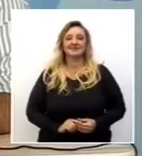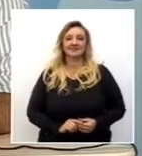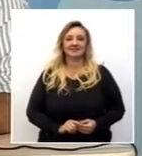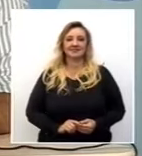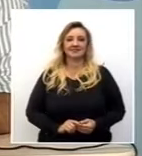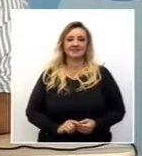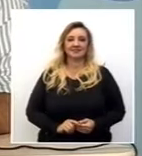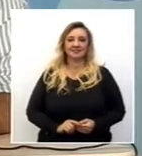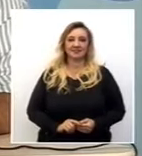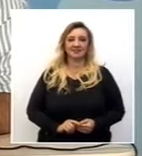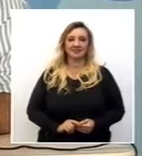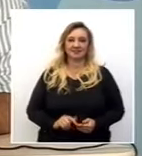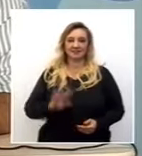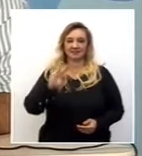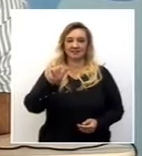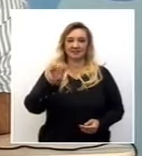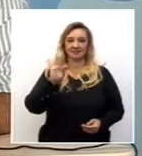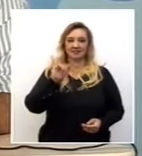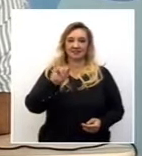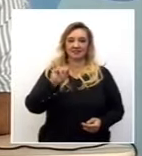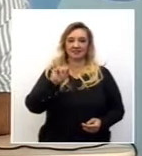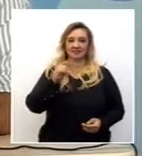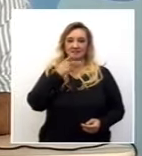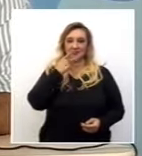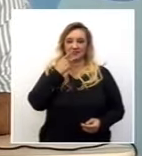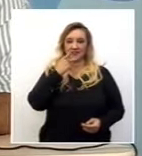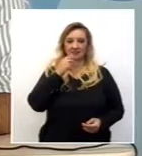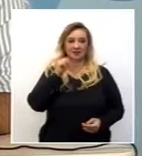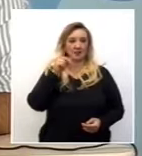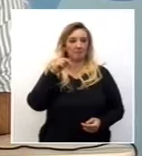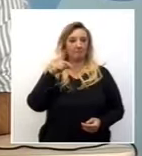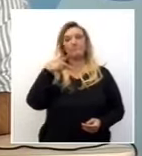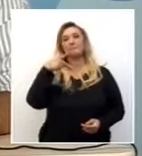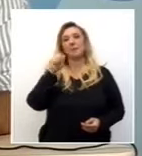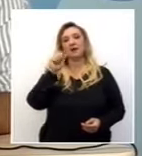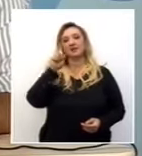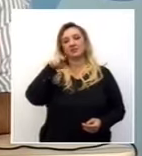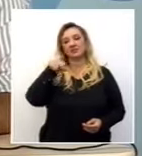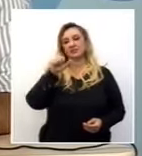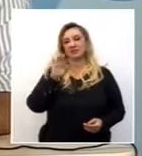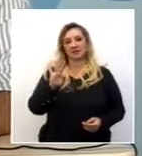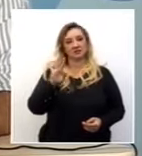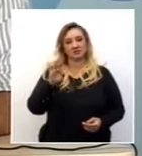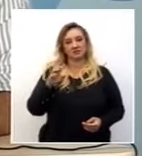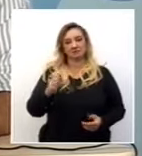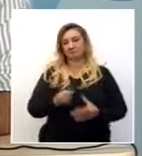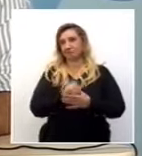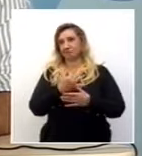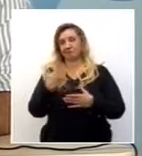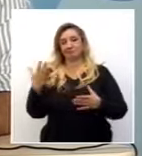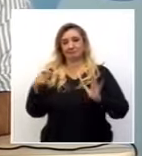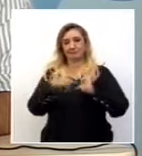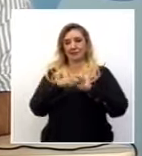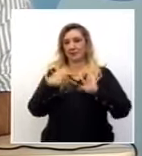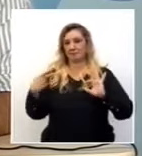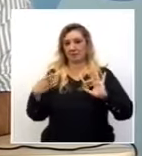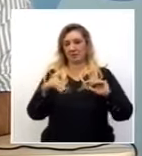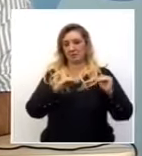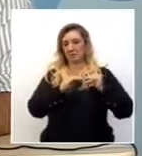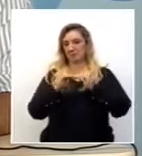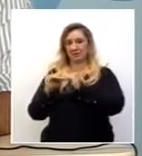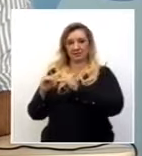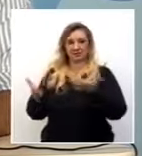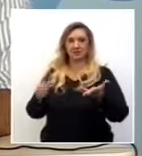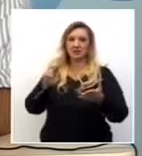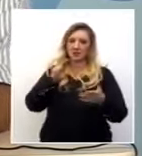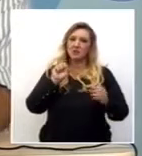A Tati, ela cita a respeito do Padlet. Existem dezenas ou centenas de outras plataformas